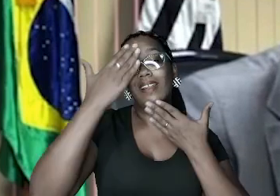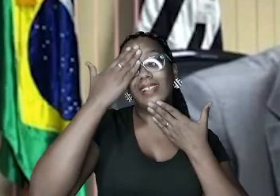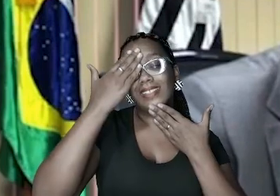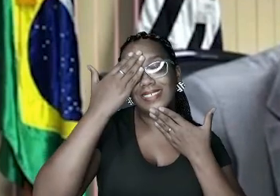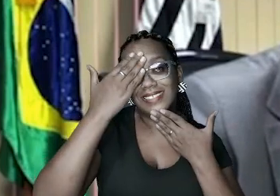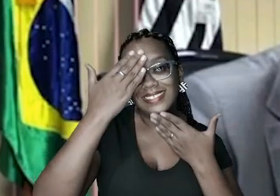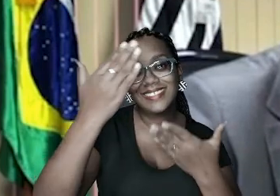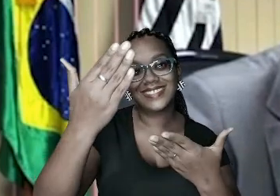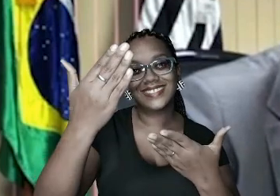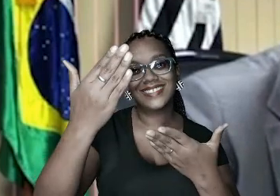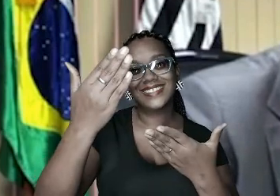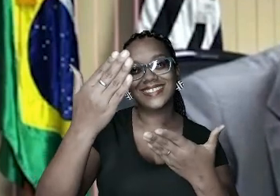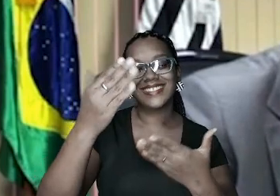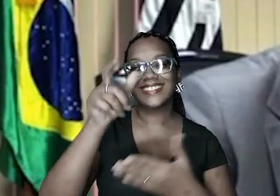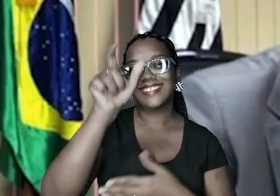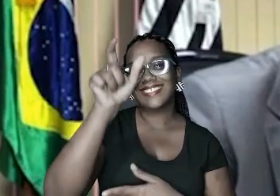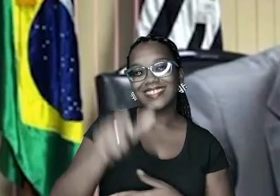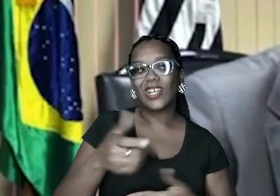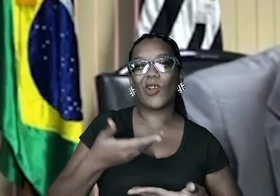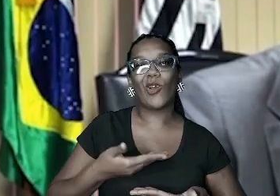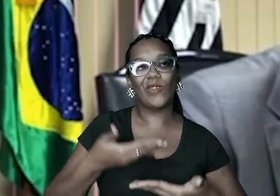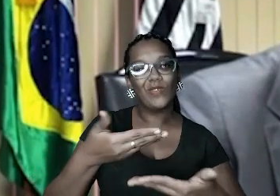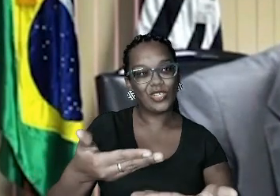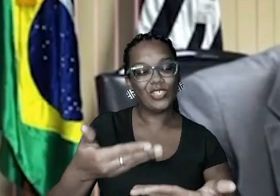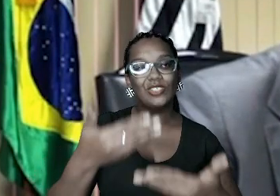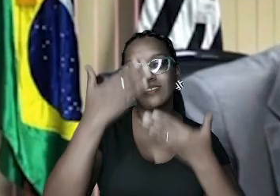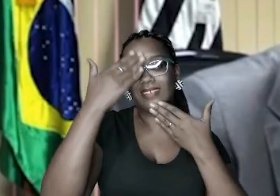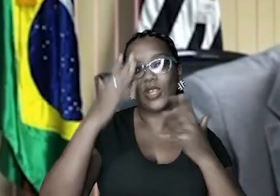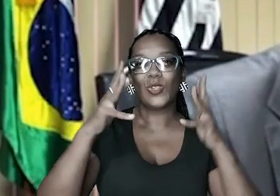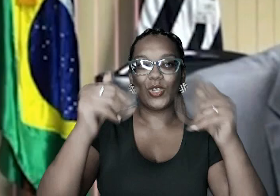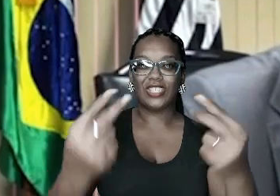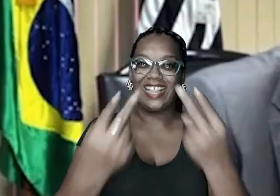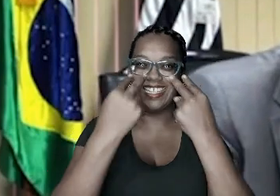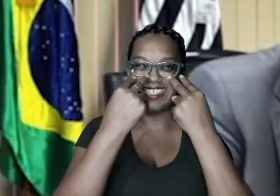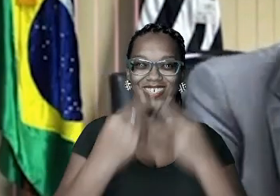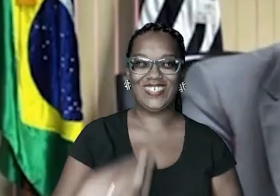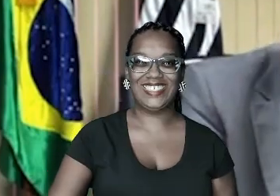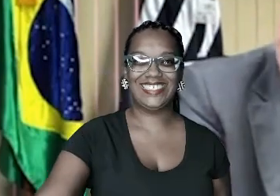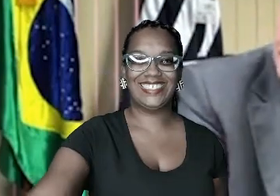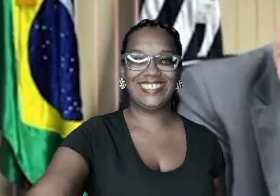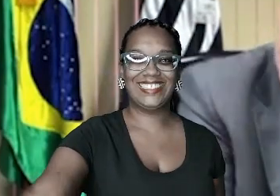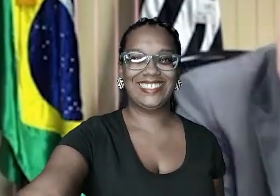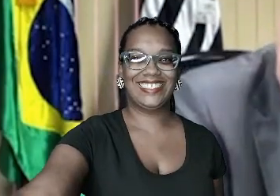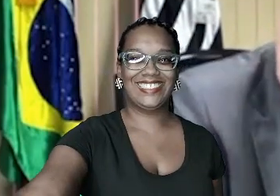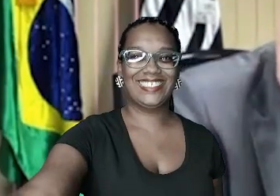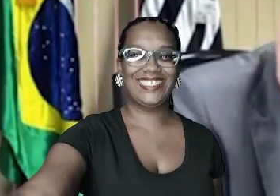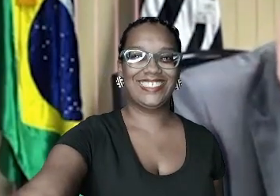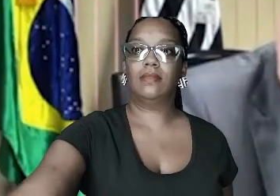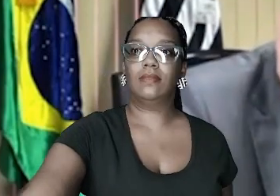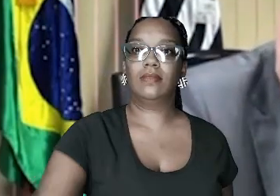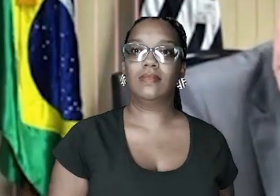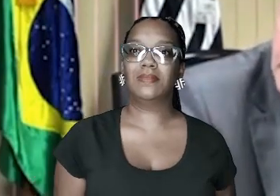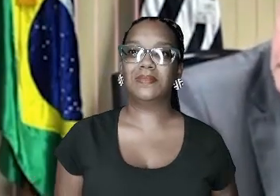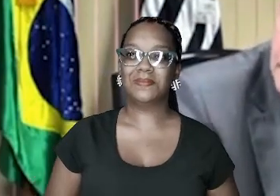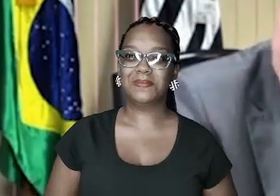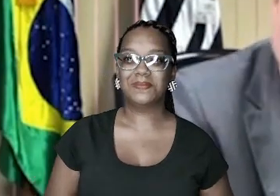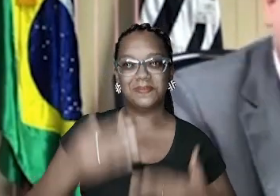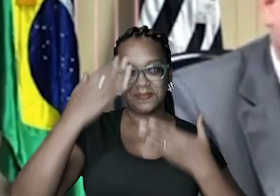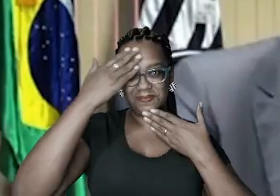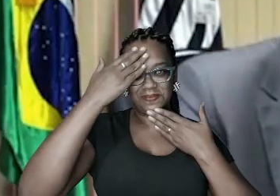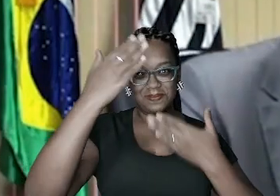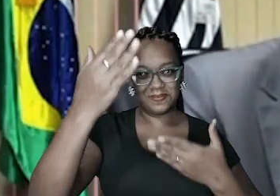Essas eram as minhas impressões iniciais eu gostaria de agradecer imensamente a imagem novamente pelo convite agradecer a todos pela